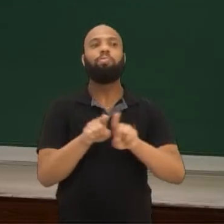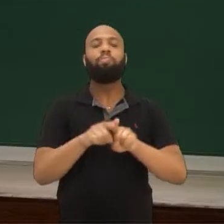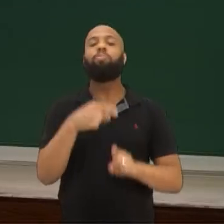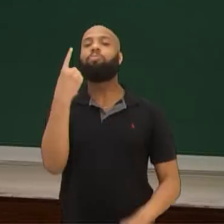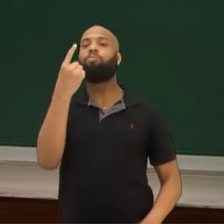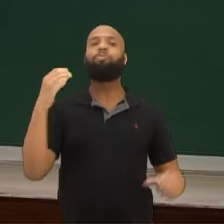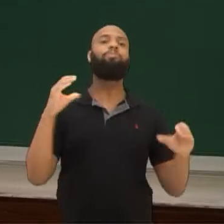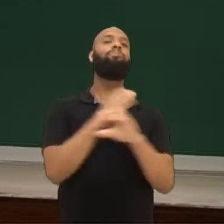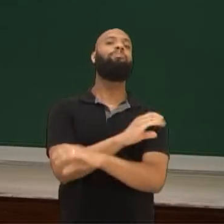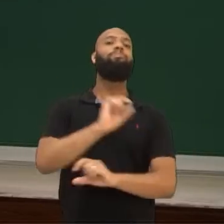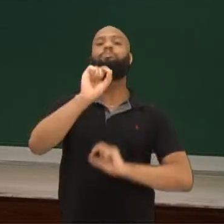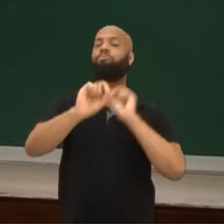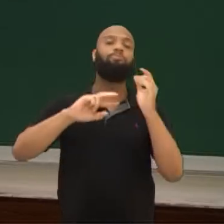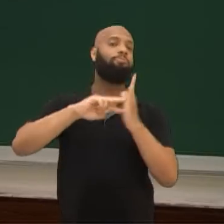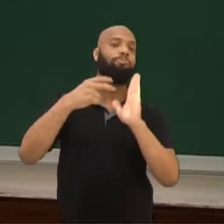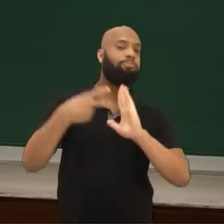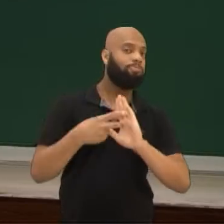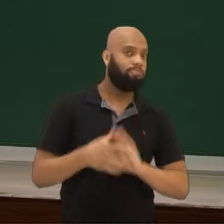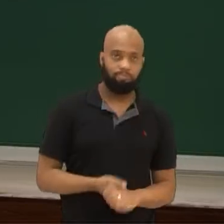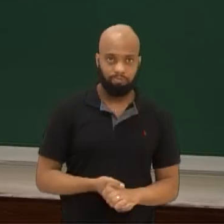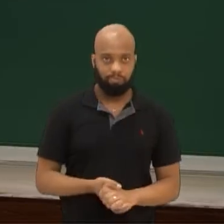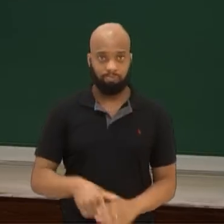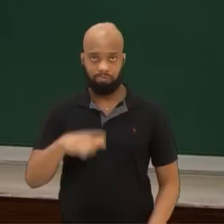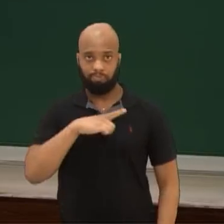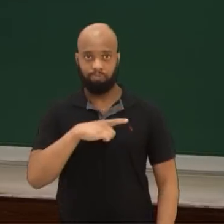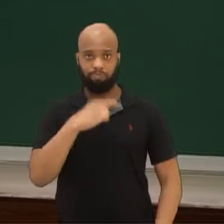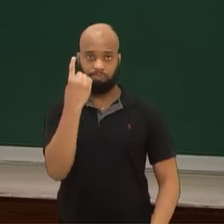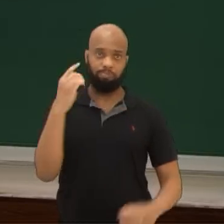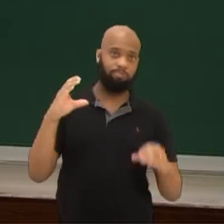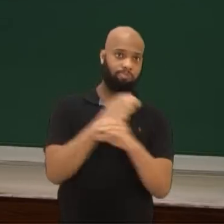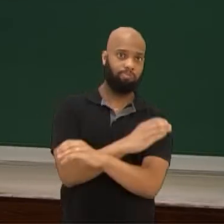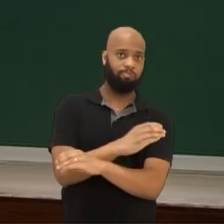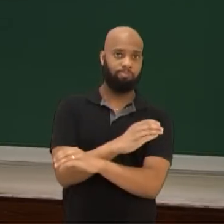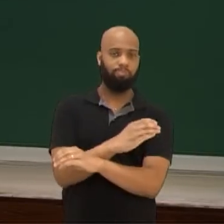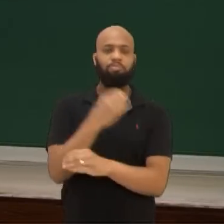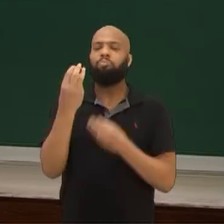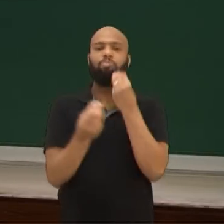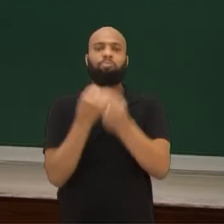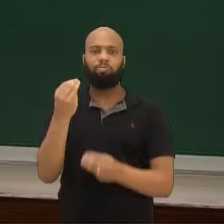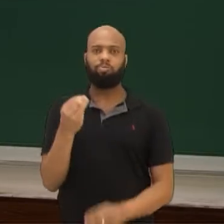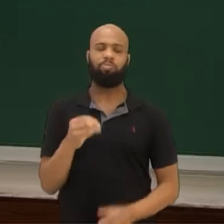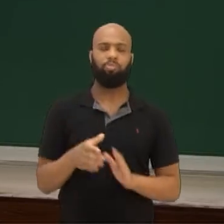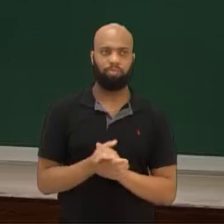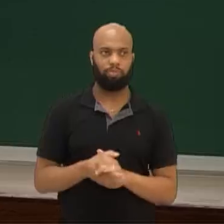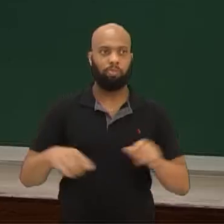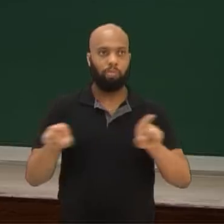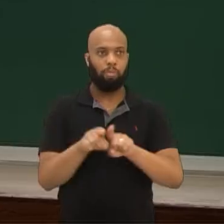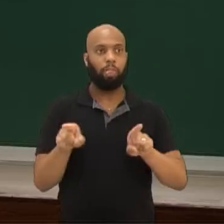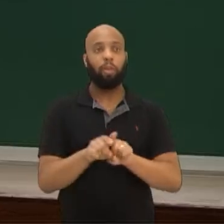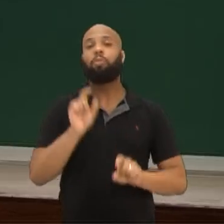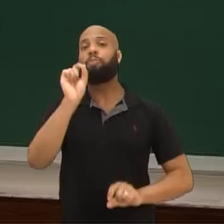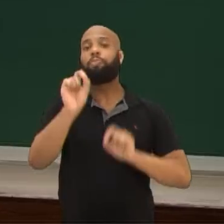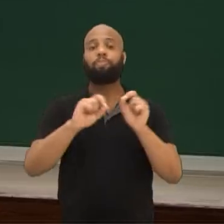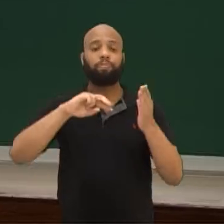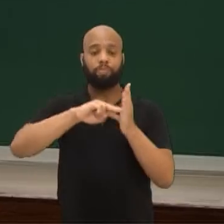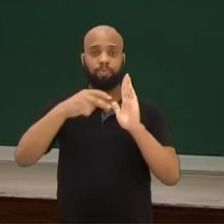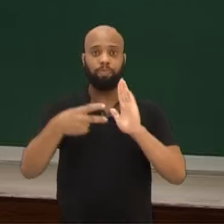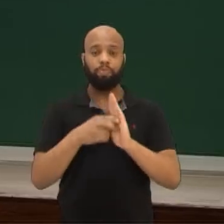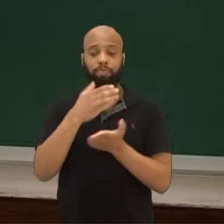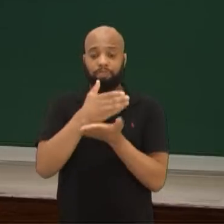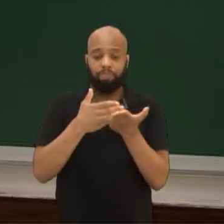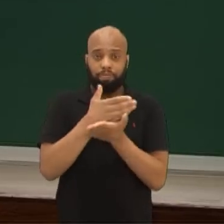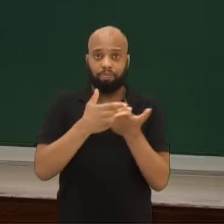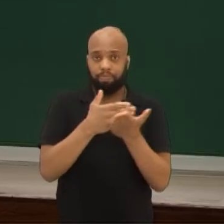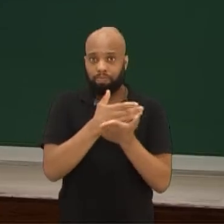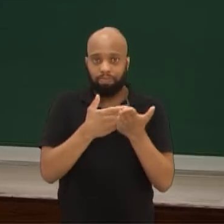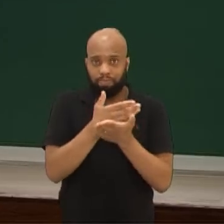volta completa? Quanto será que dá uma volta completa se você girar? Como que fica? Ou então, quanto é meia volta?